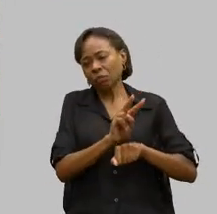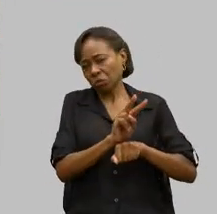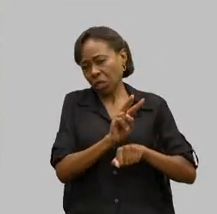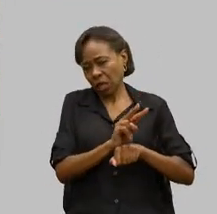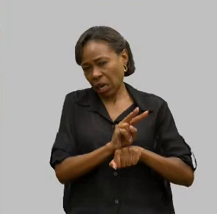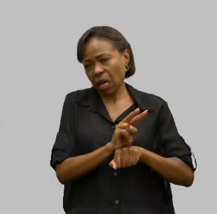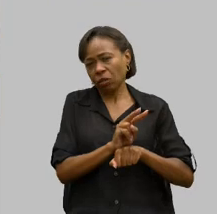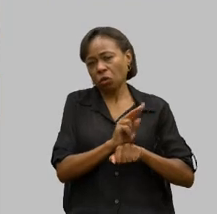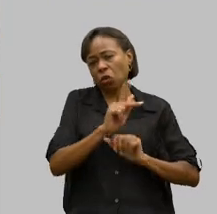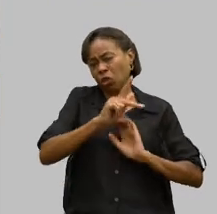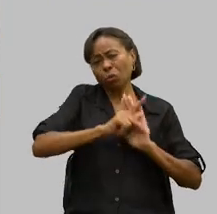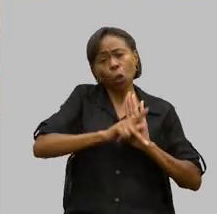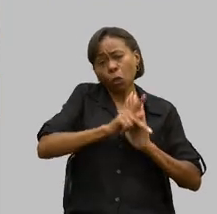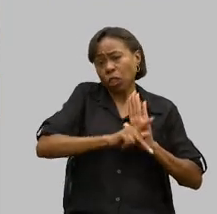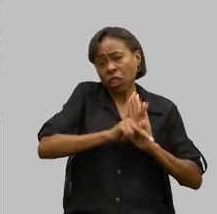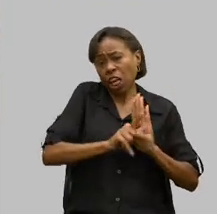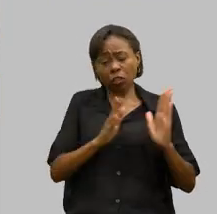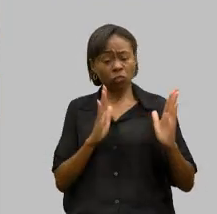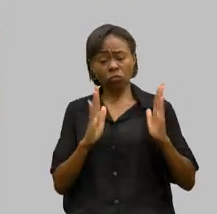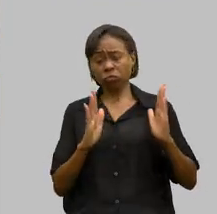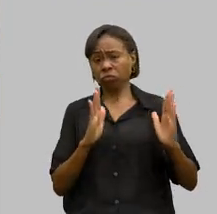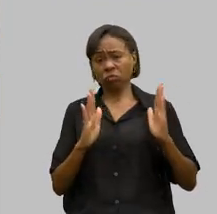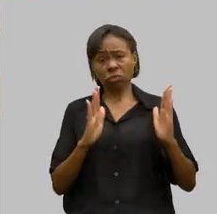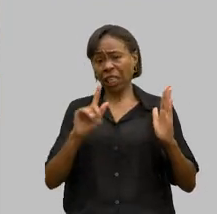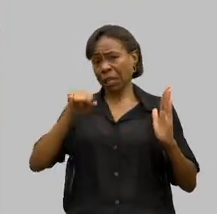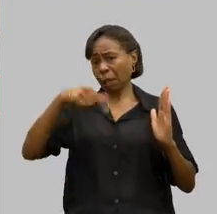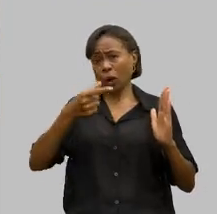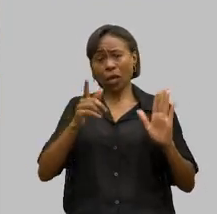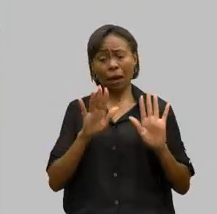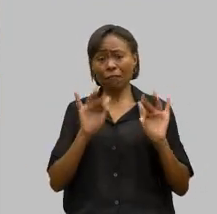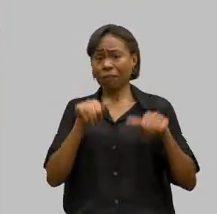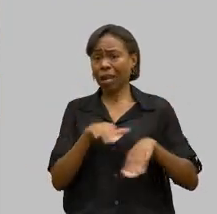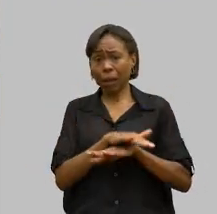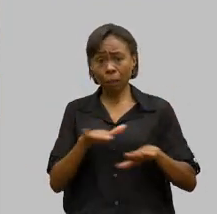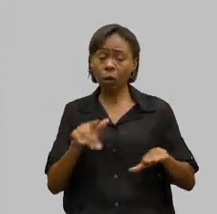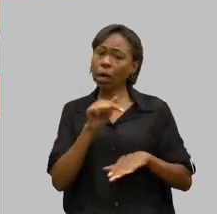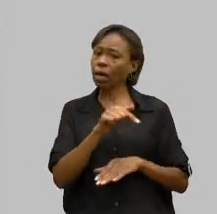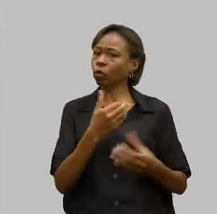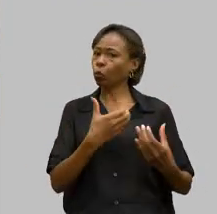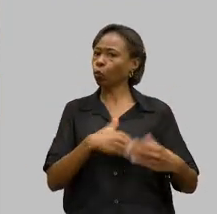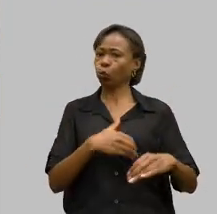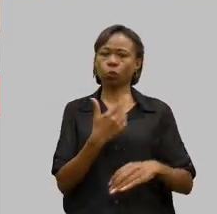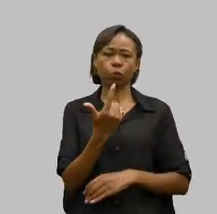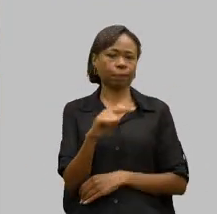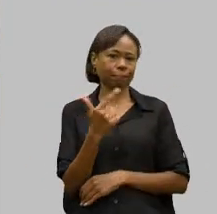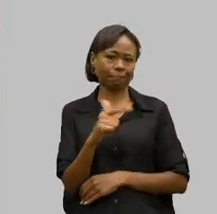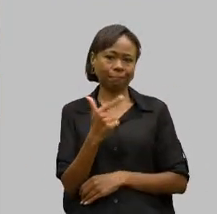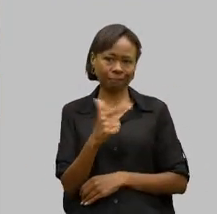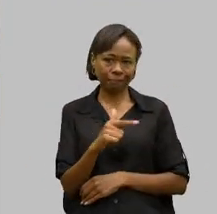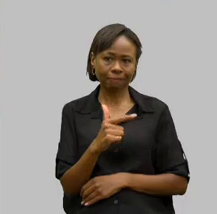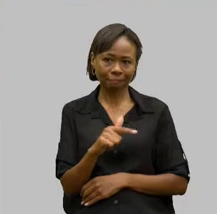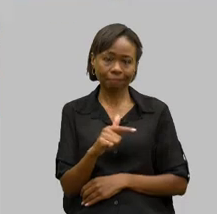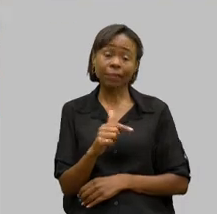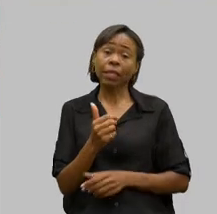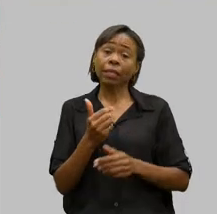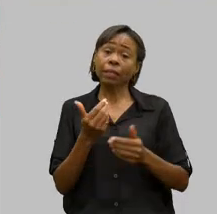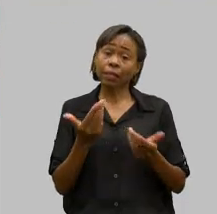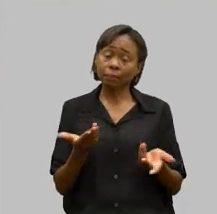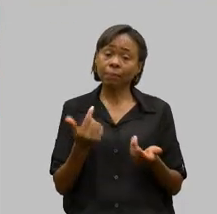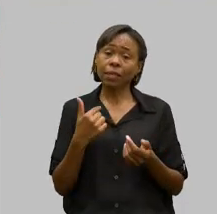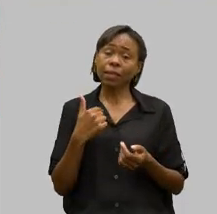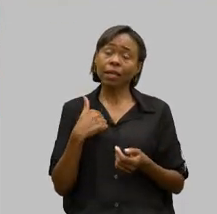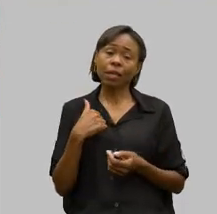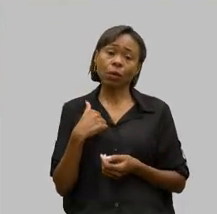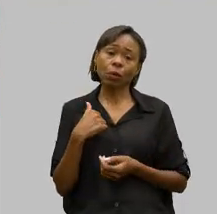e depois, daqui a um tempinho, não irá mais acontecer, realmente não tem concurso para esses cargos. Então, eu queria... E aí eu não